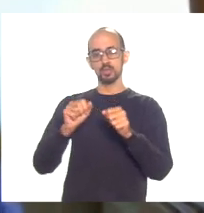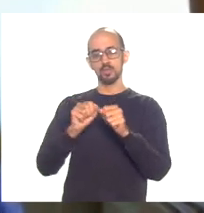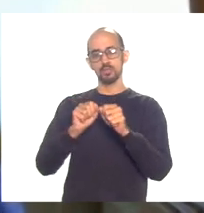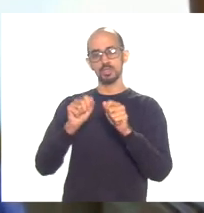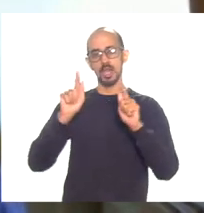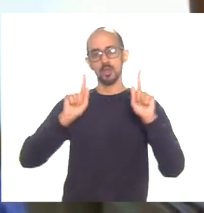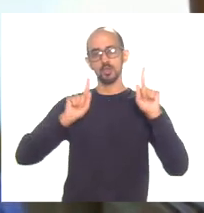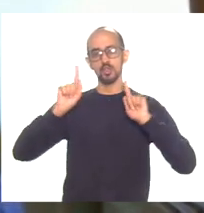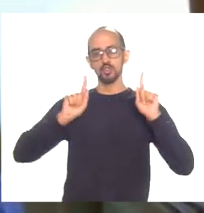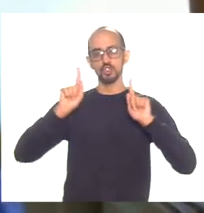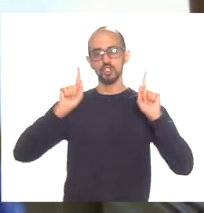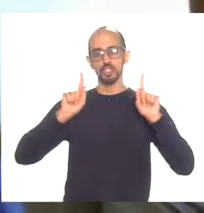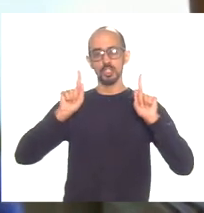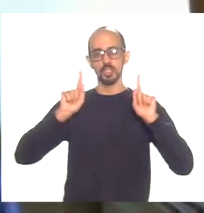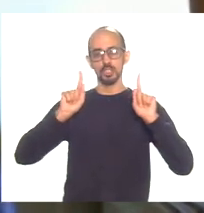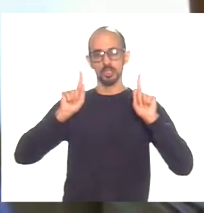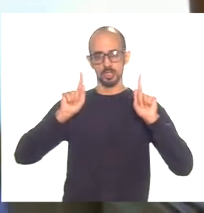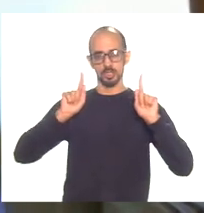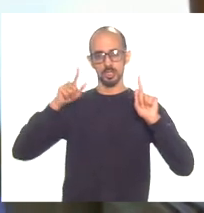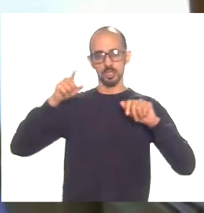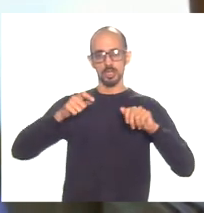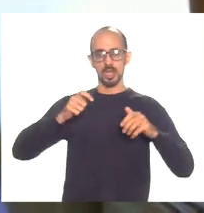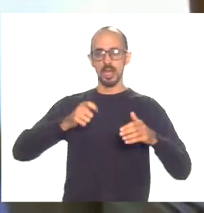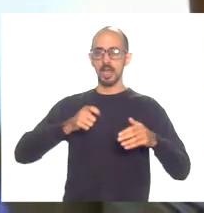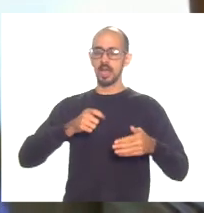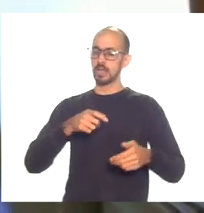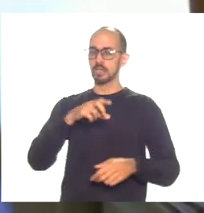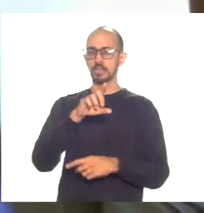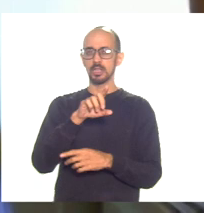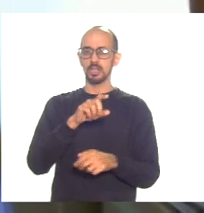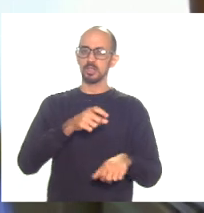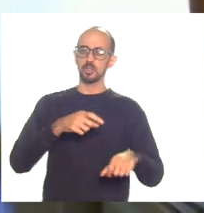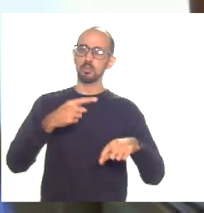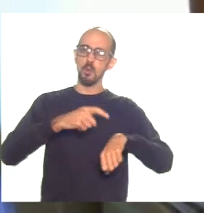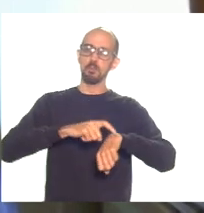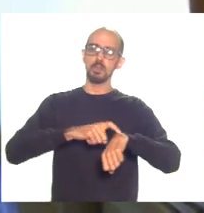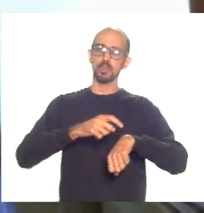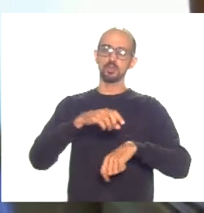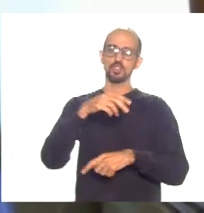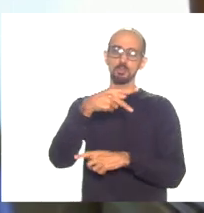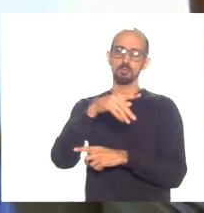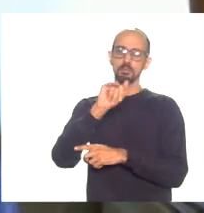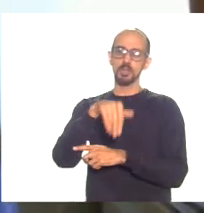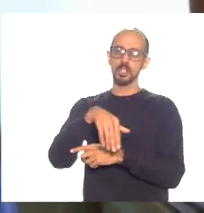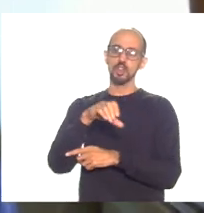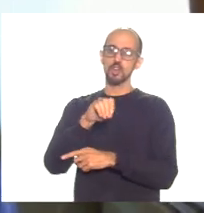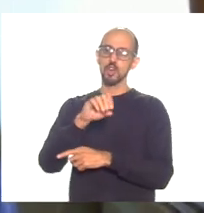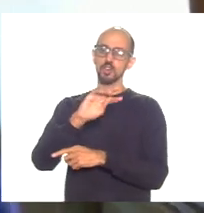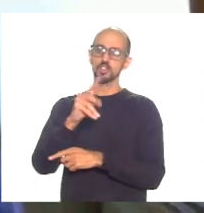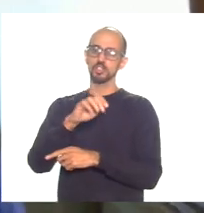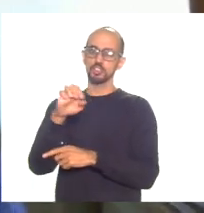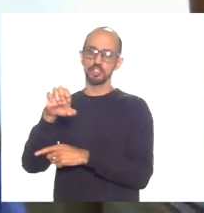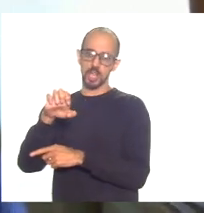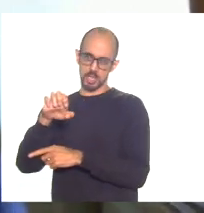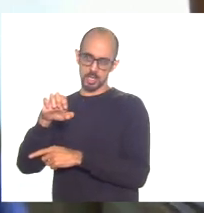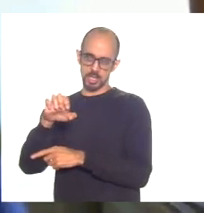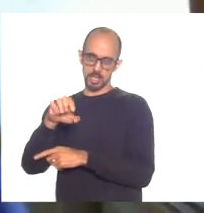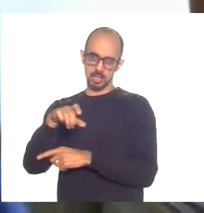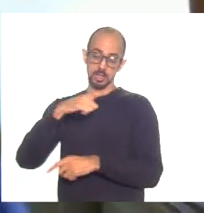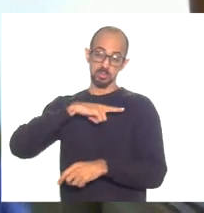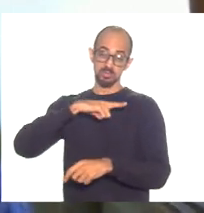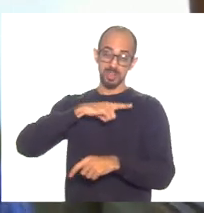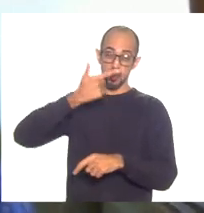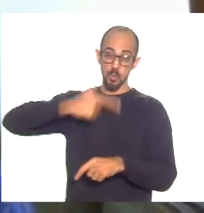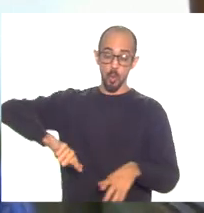de Pinochet. Então, o assunto passou a ter outra envergadura no